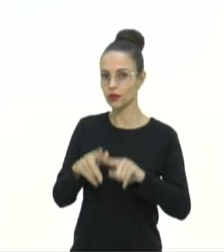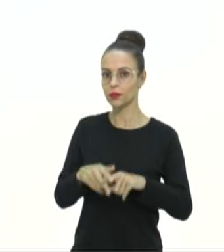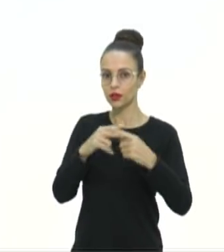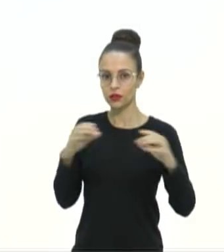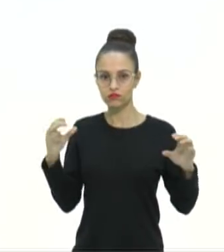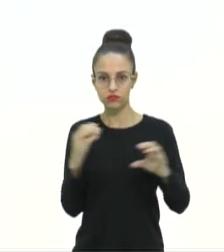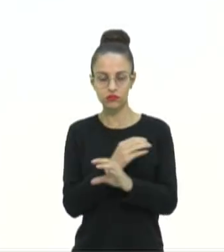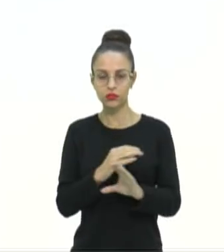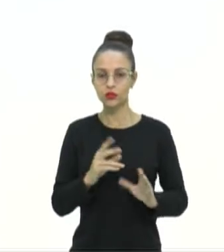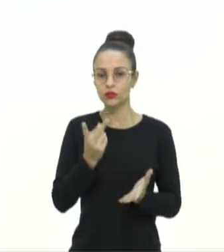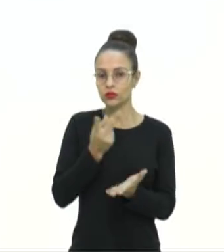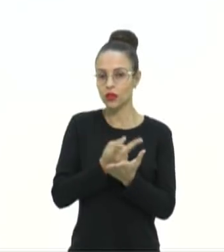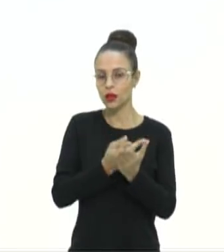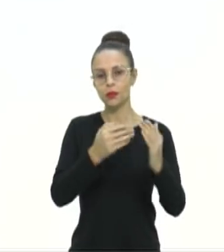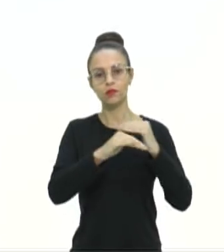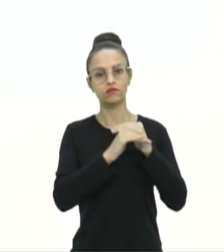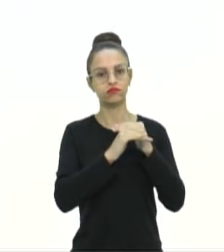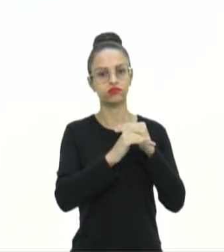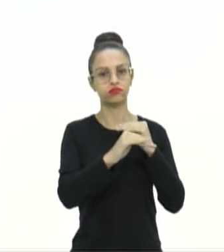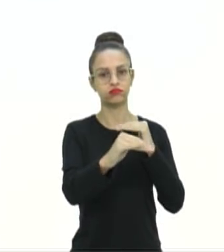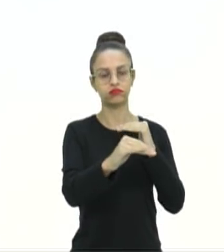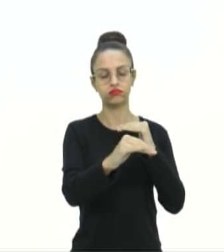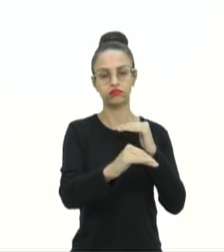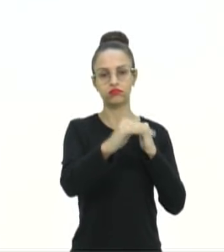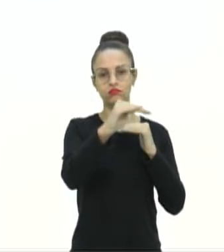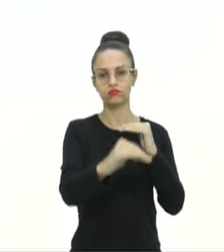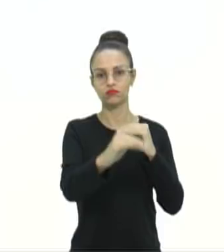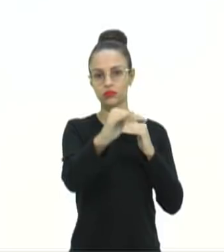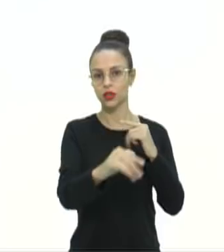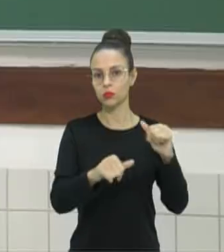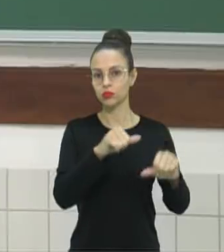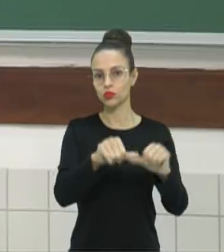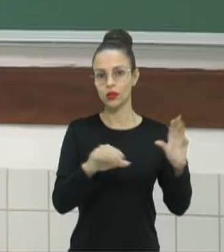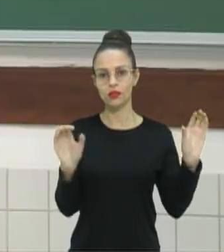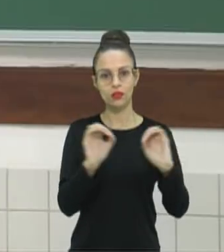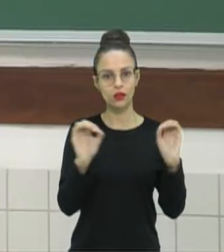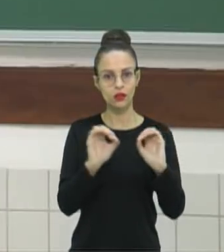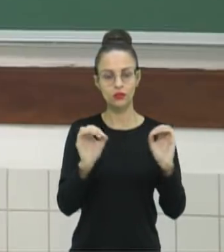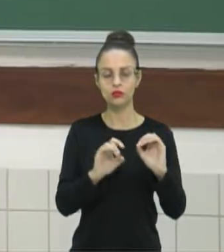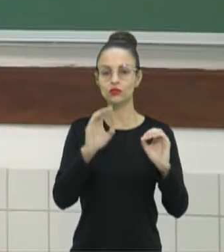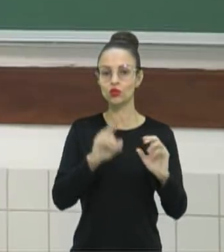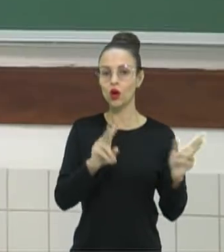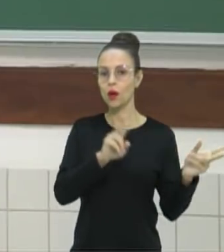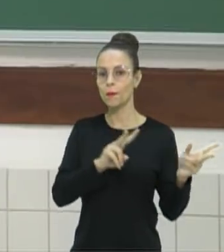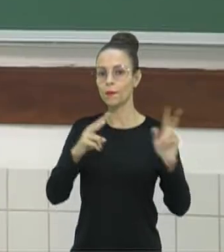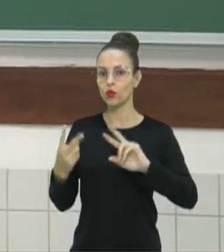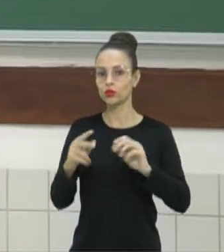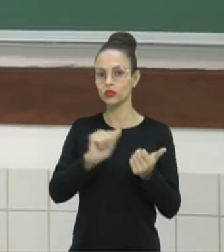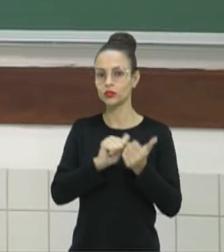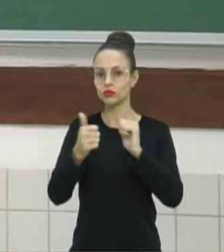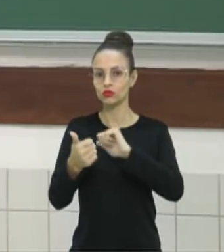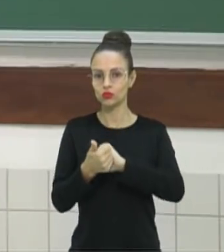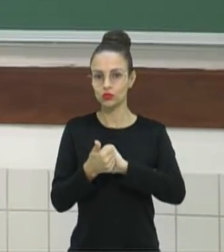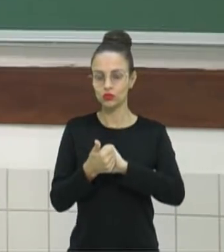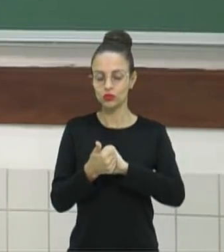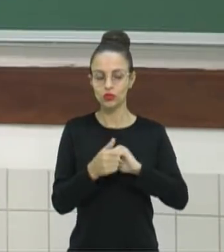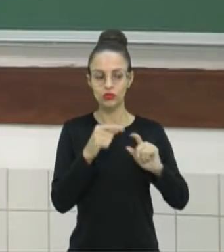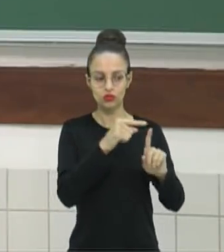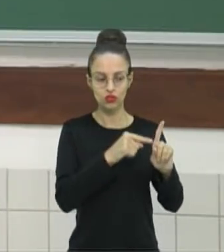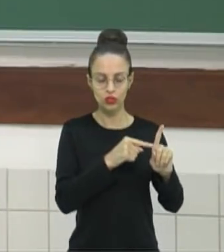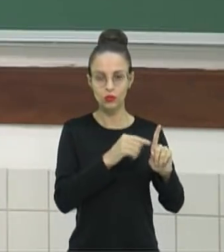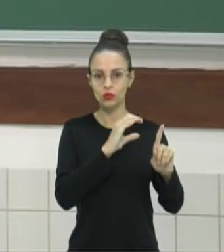total permanece constante, ou seja, ela não sofre alteração, apenas eu estou convertendo um tipo de energia em outro, ou